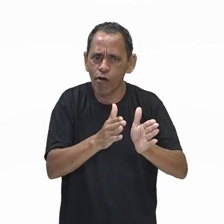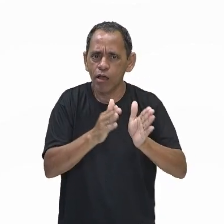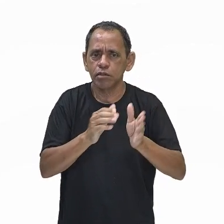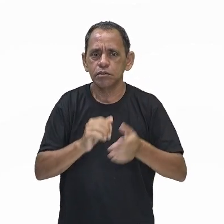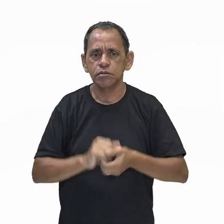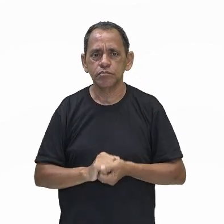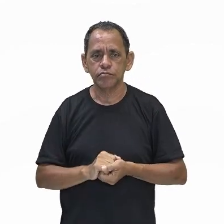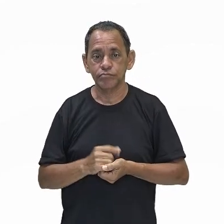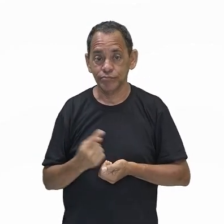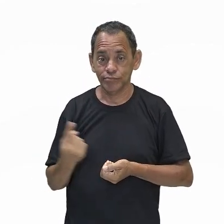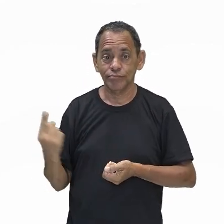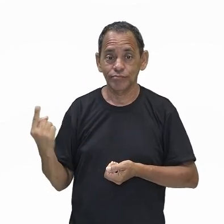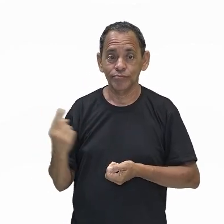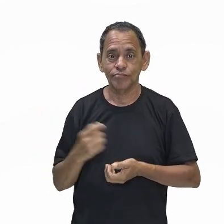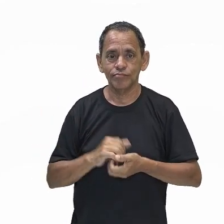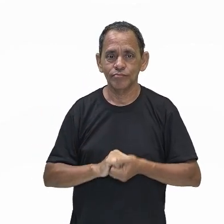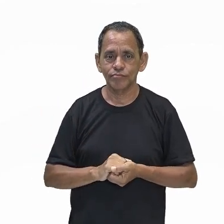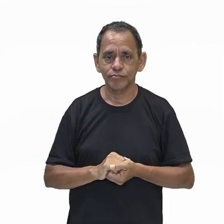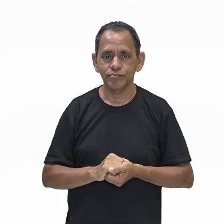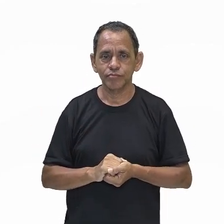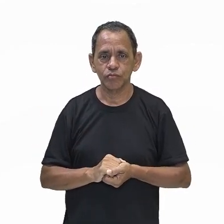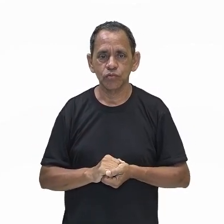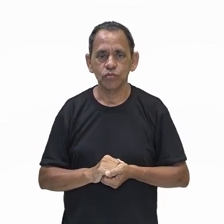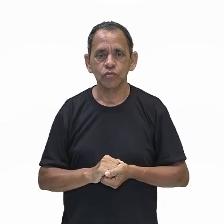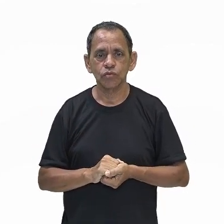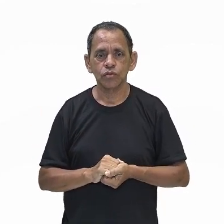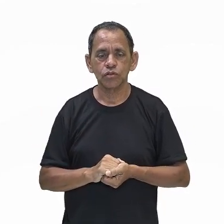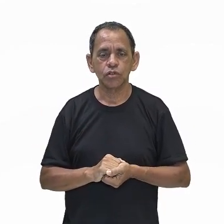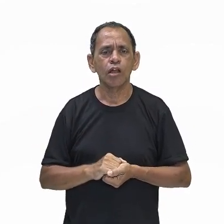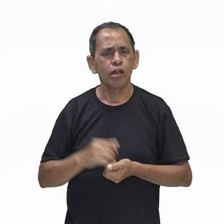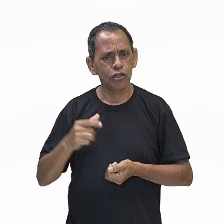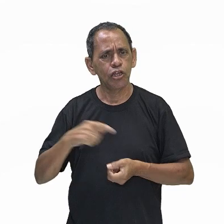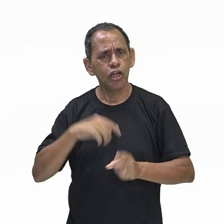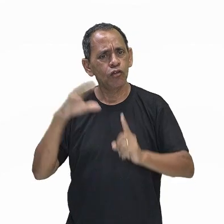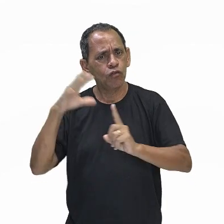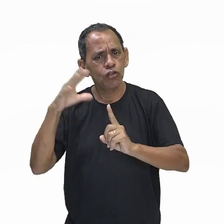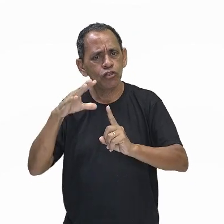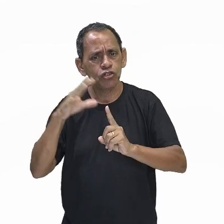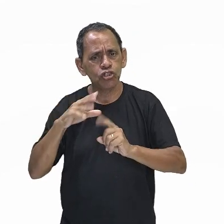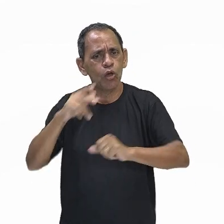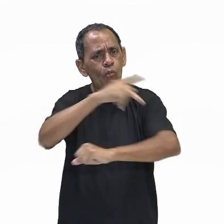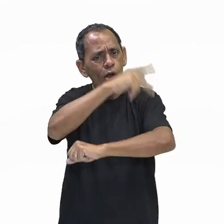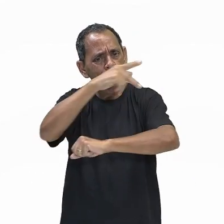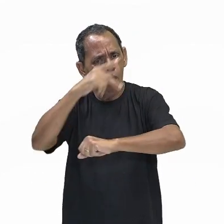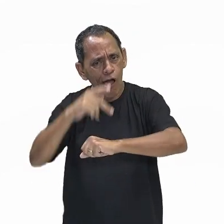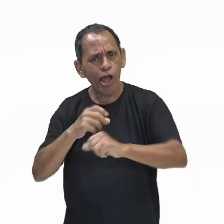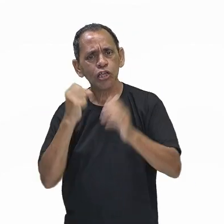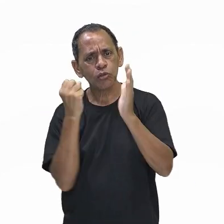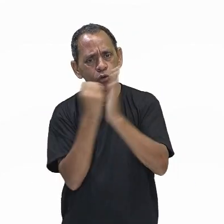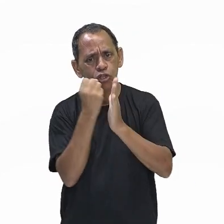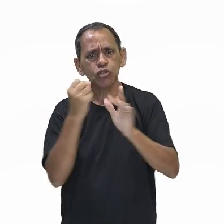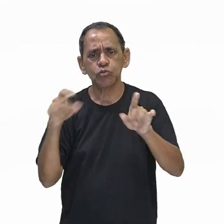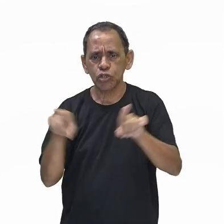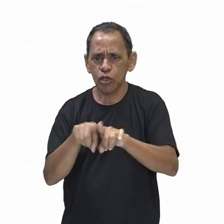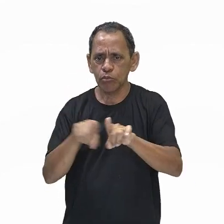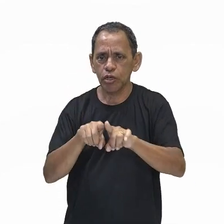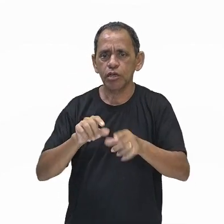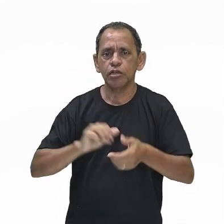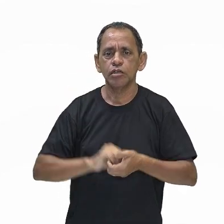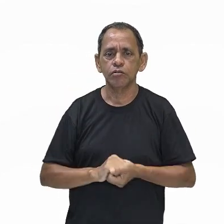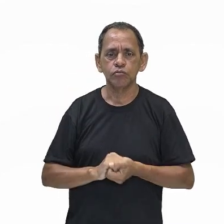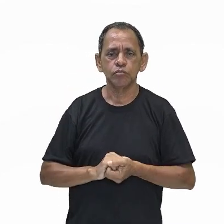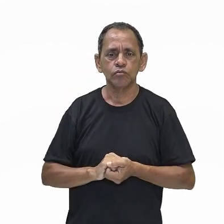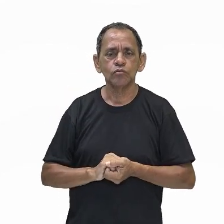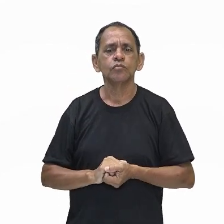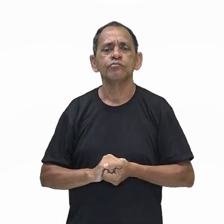só. Olha só, eles vão aí ter influência do parnasianismo e simbolismo, então eles vão resgatar algumas coisas do